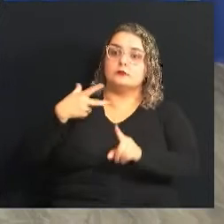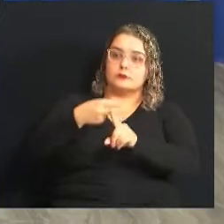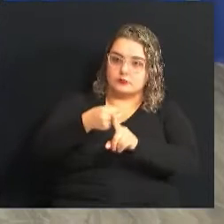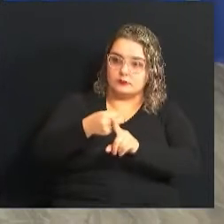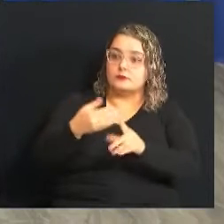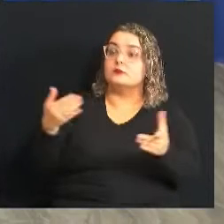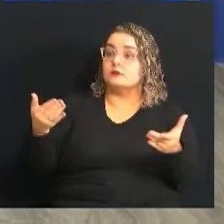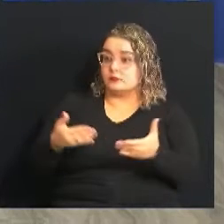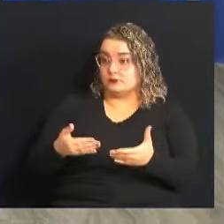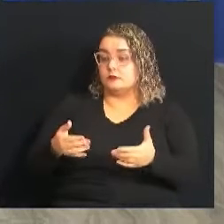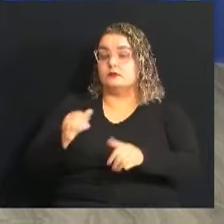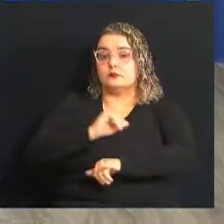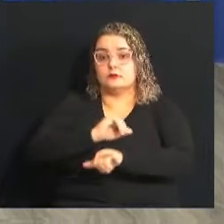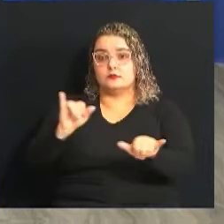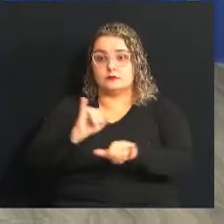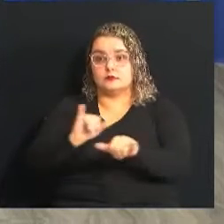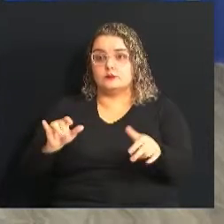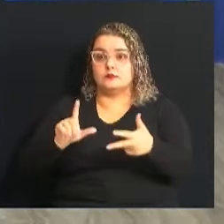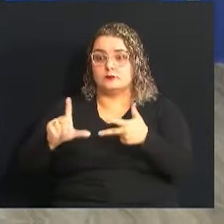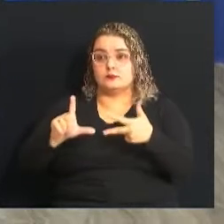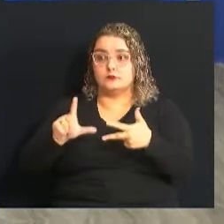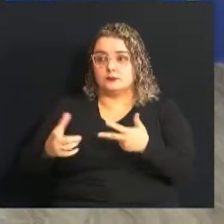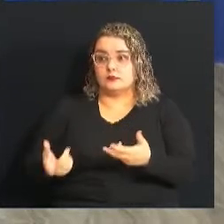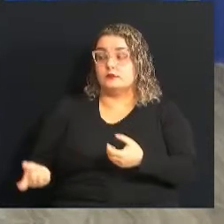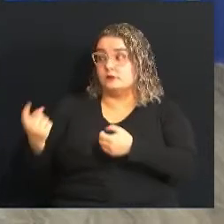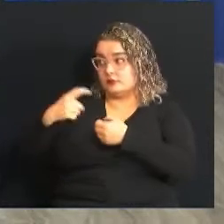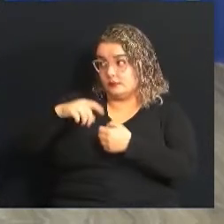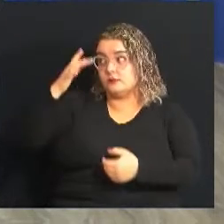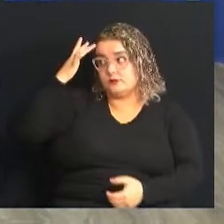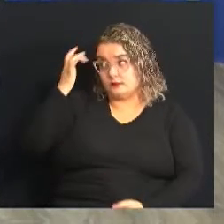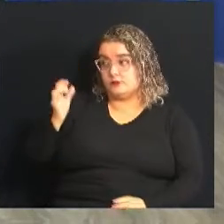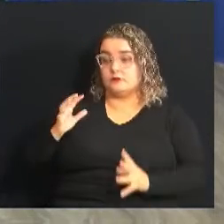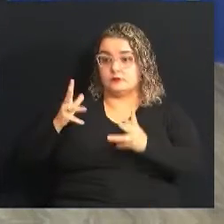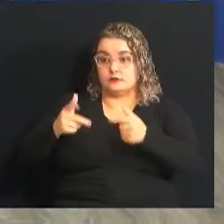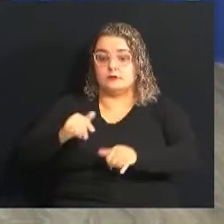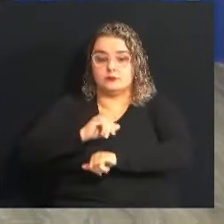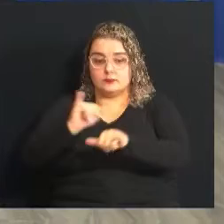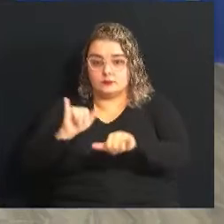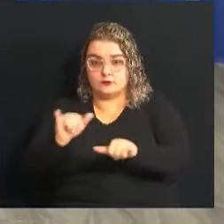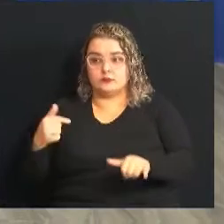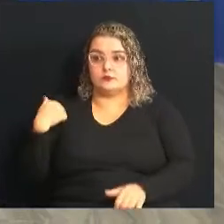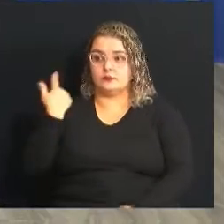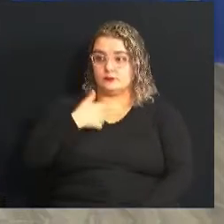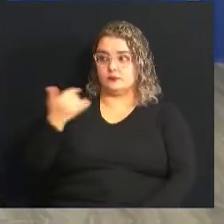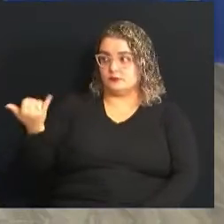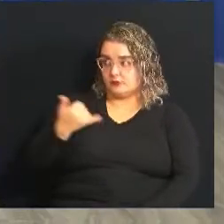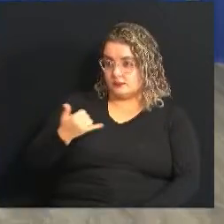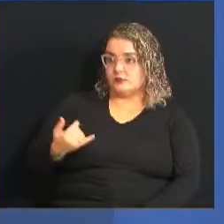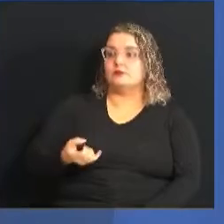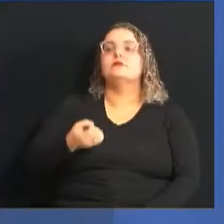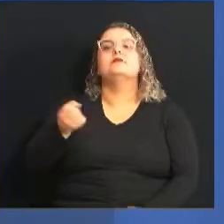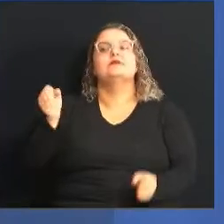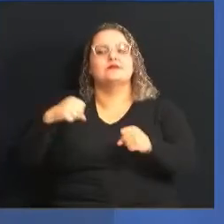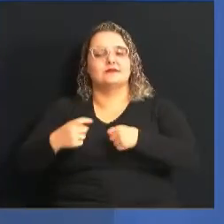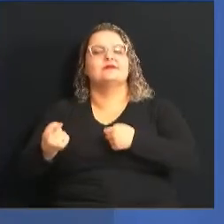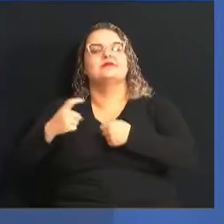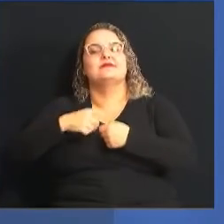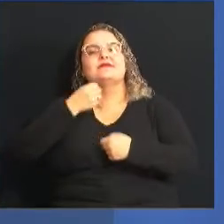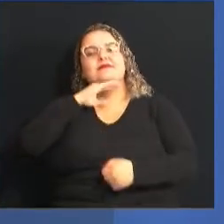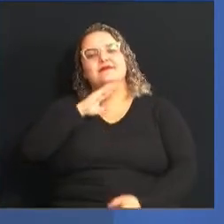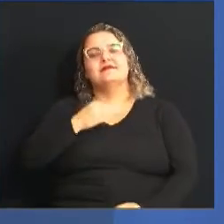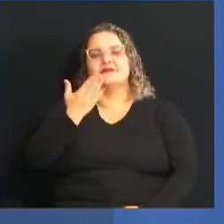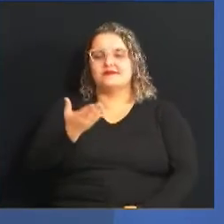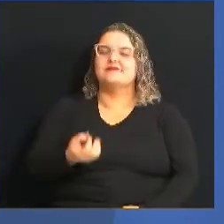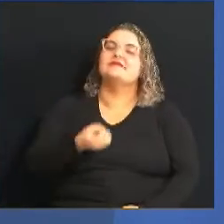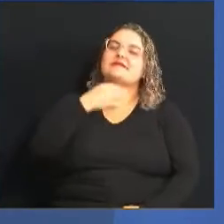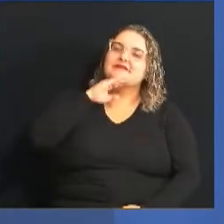agora com as notícias do Legislativo. Volta amanhã contando tudo pra gente? Sim, eu volto amanhã. Uma boa tarde para você e boa tarde para você